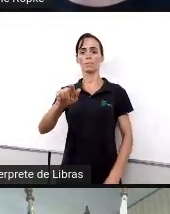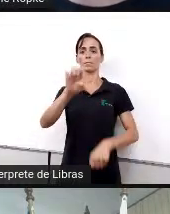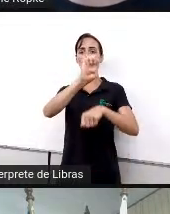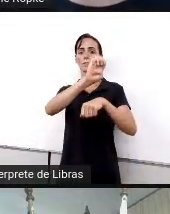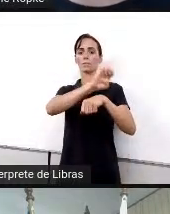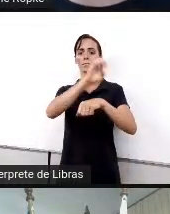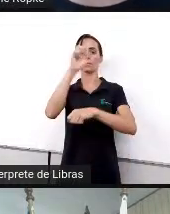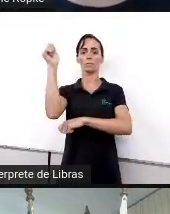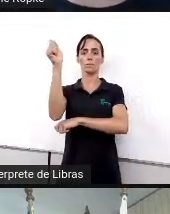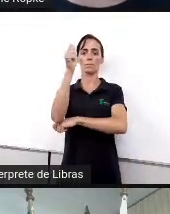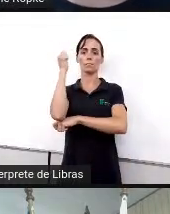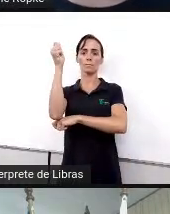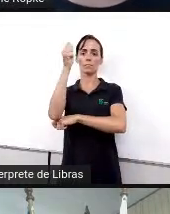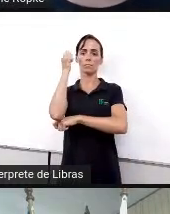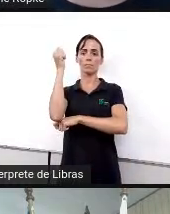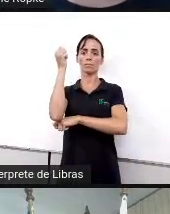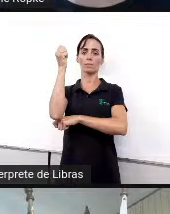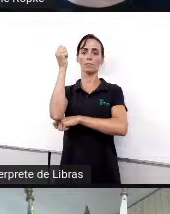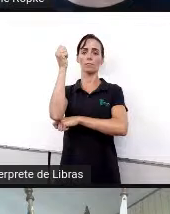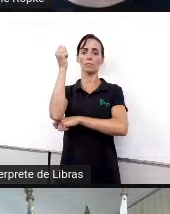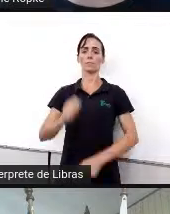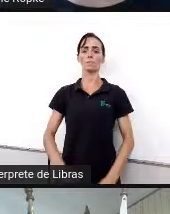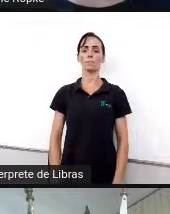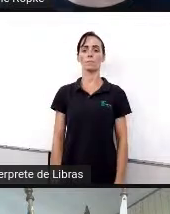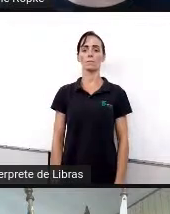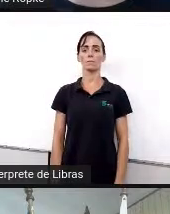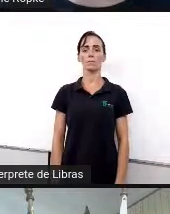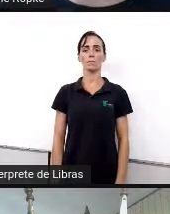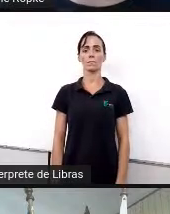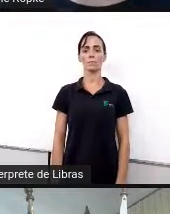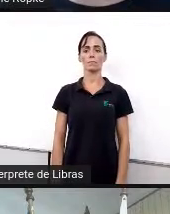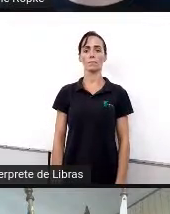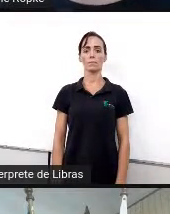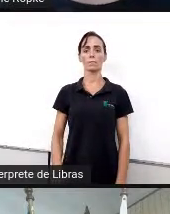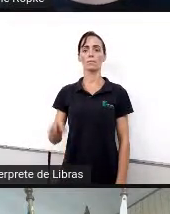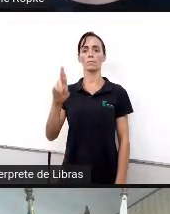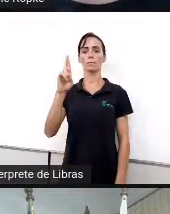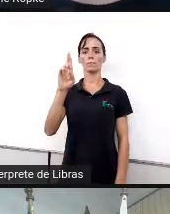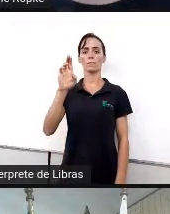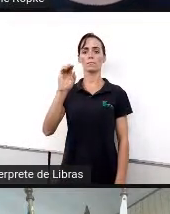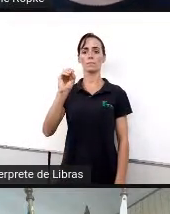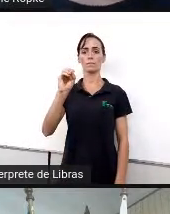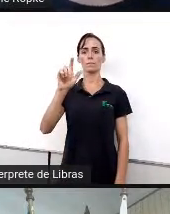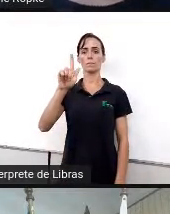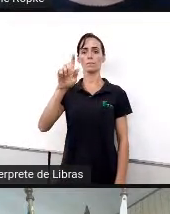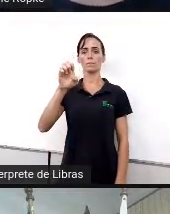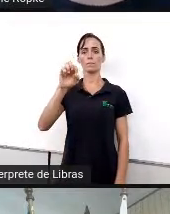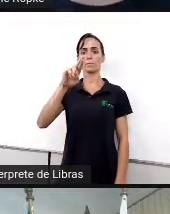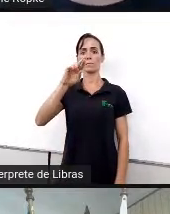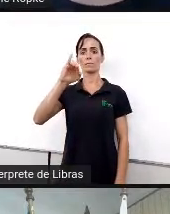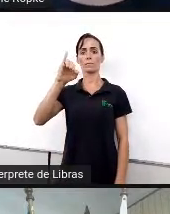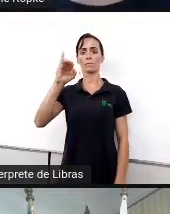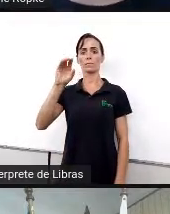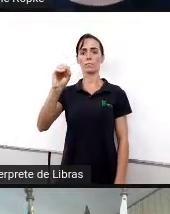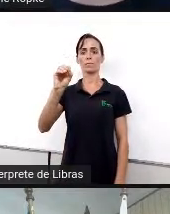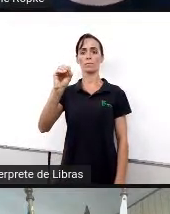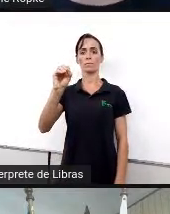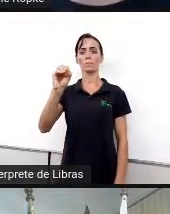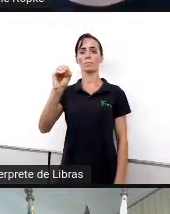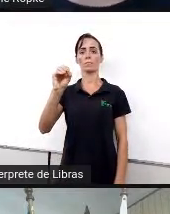estado do Rio Grande do Sul. Rogério